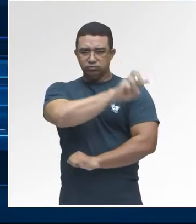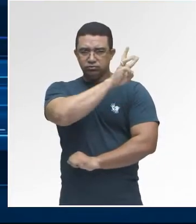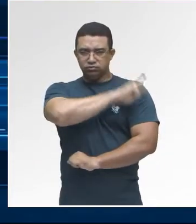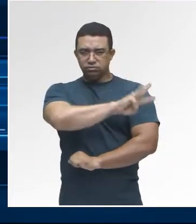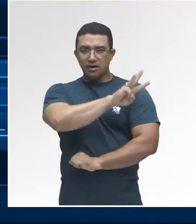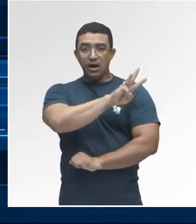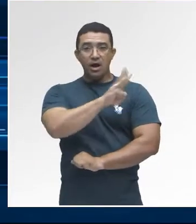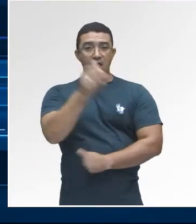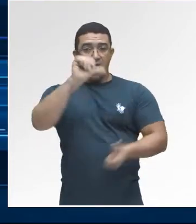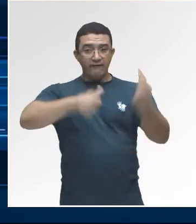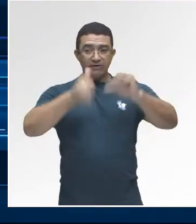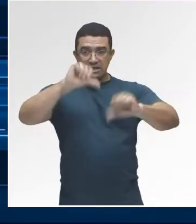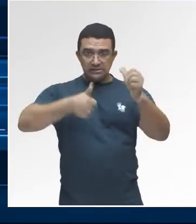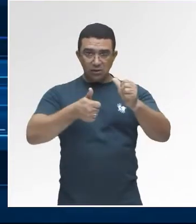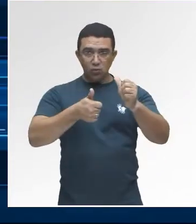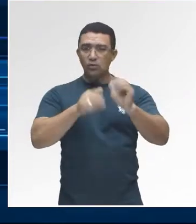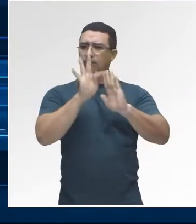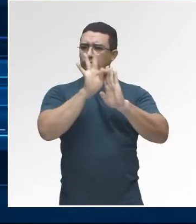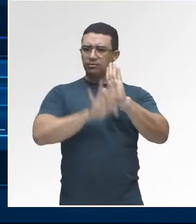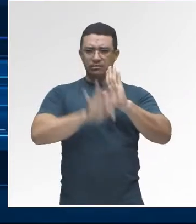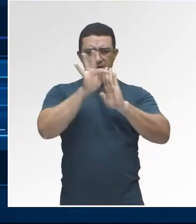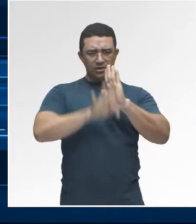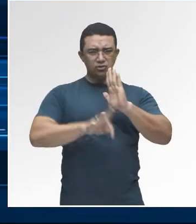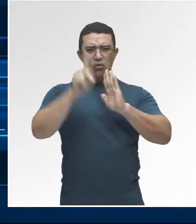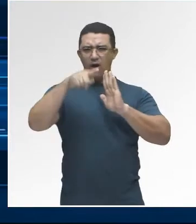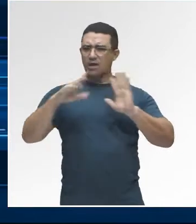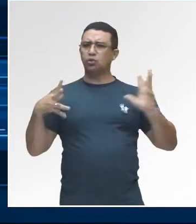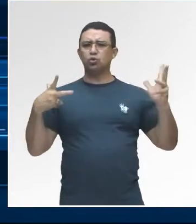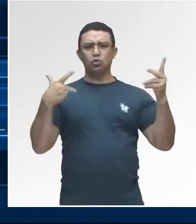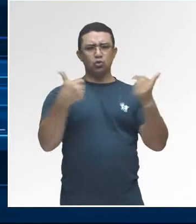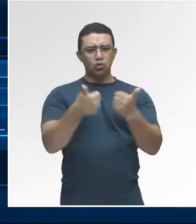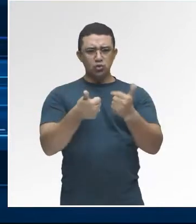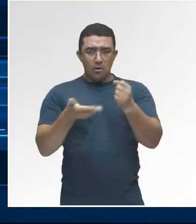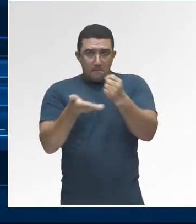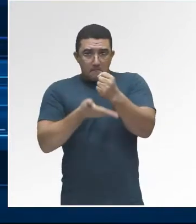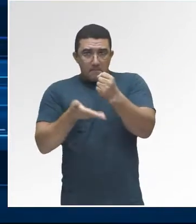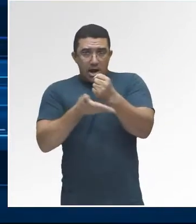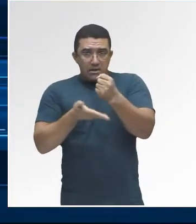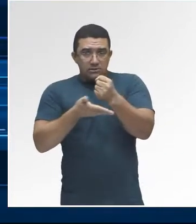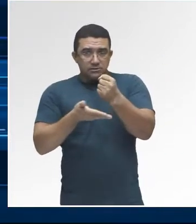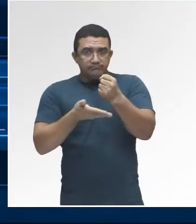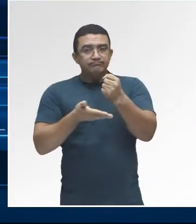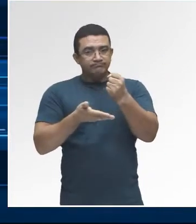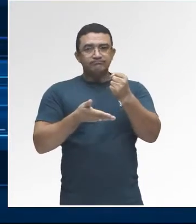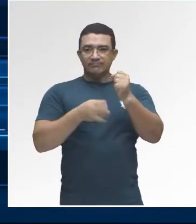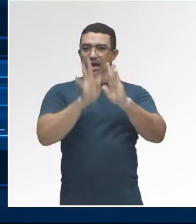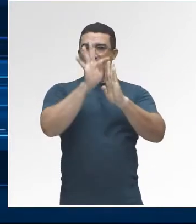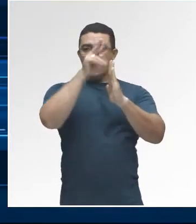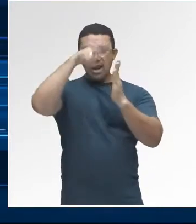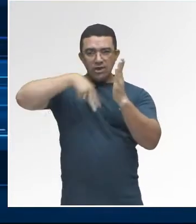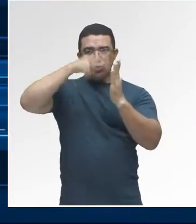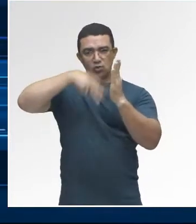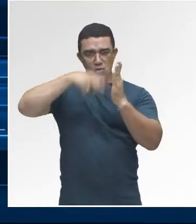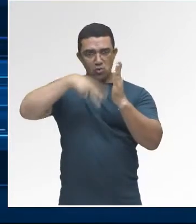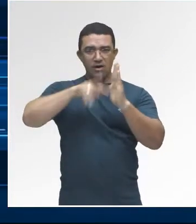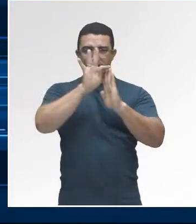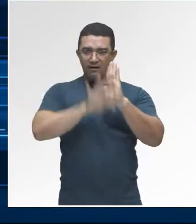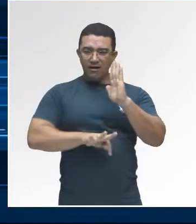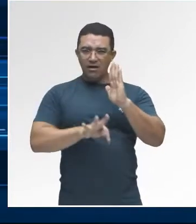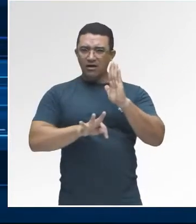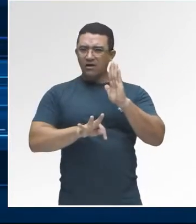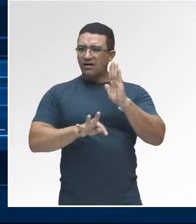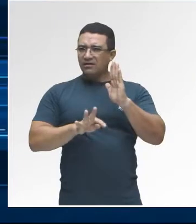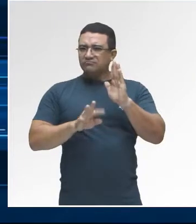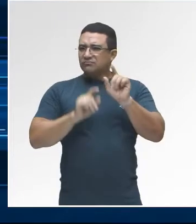os textos, né, são todos baseados na leitura. Então, o que você pode fazer se você não